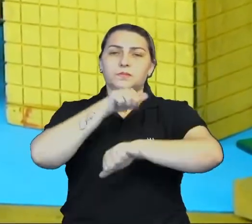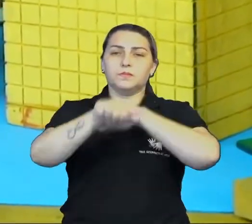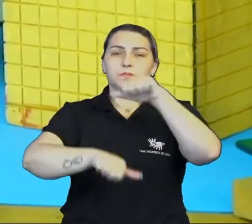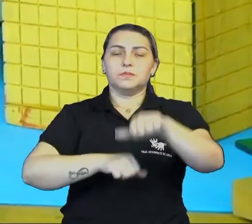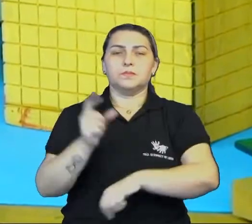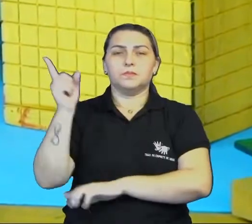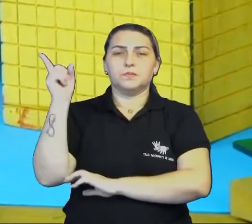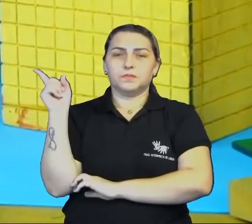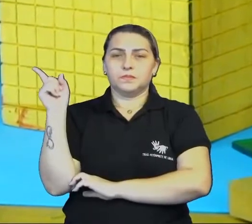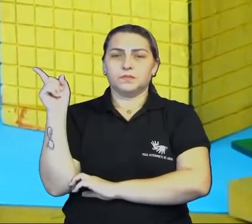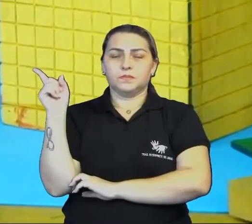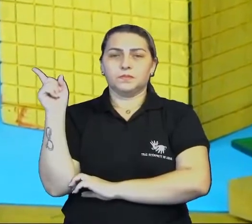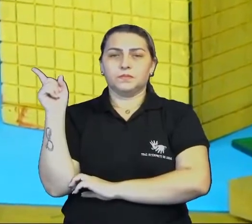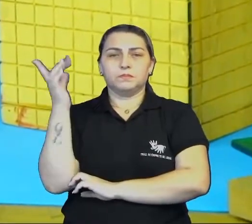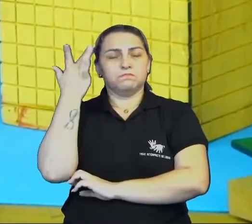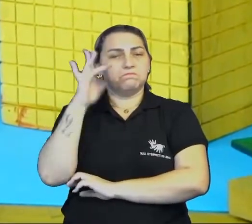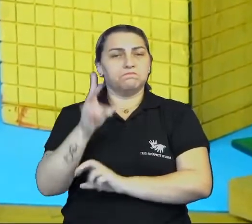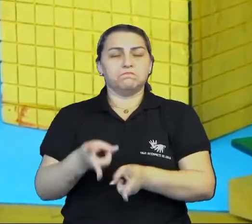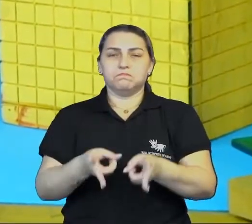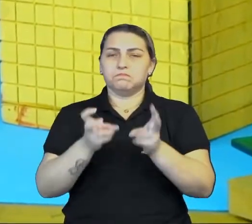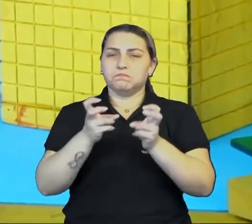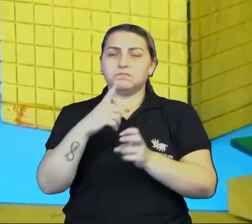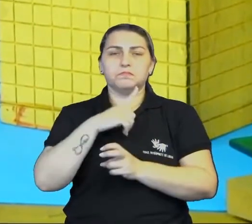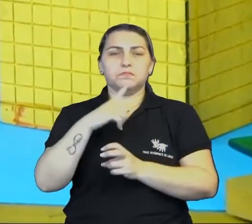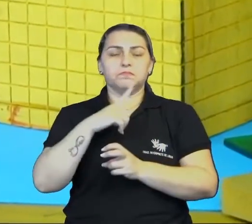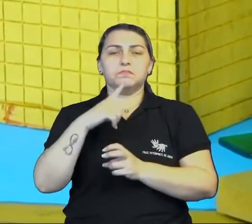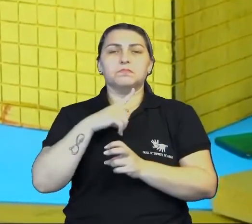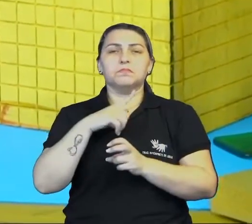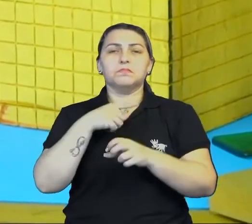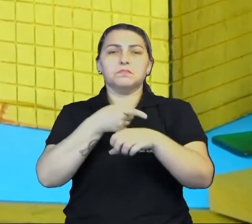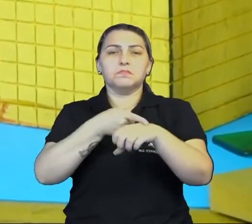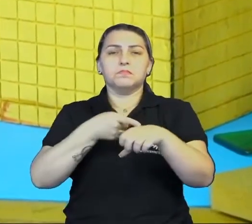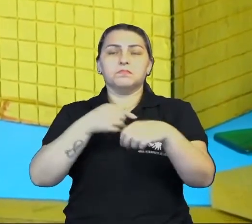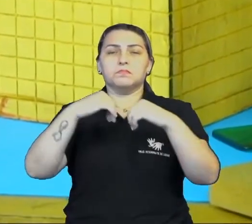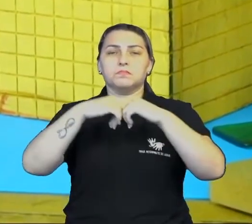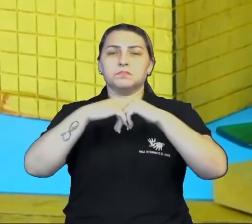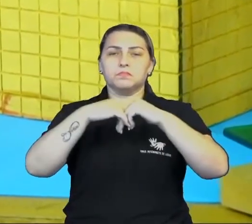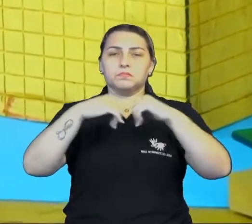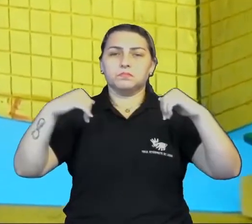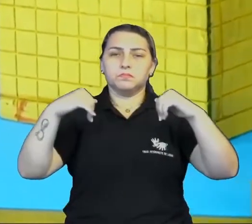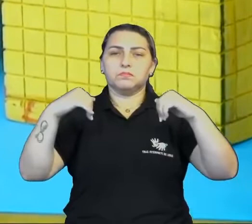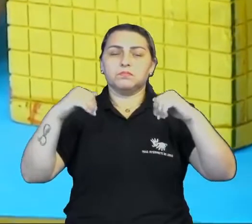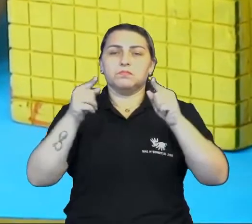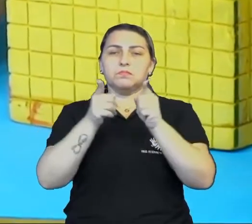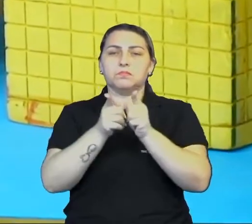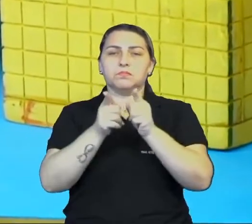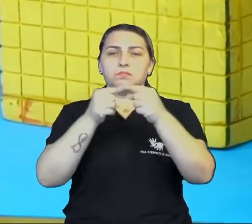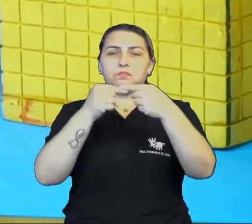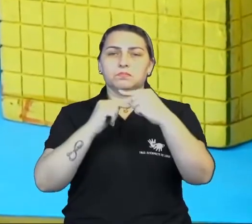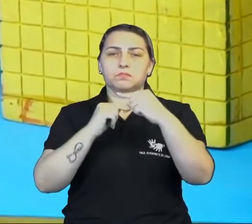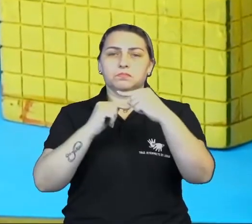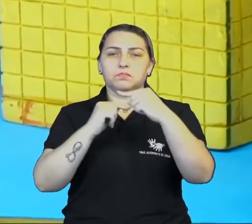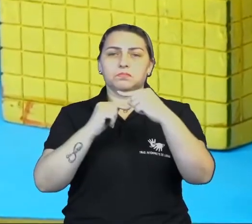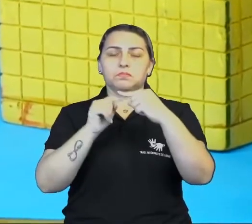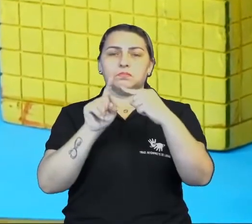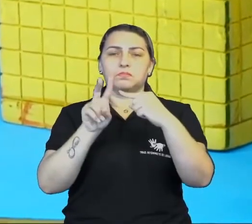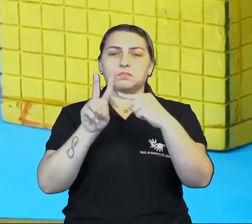transformação. Aqui, não sei se você percebe, tem os risquinhos, separando como se fossem cubinhos. Olha só,